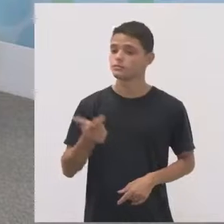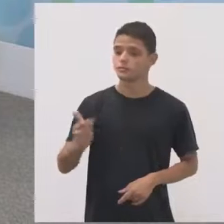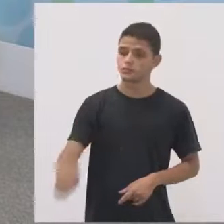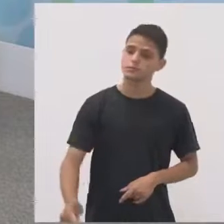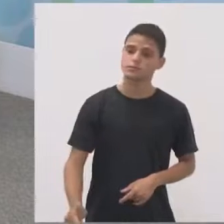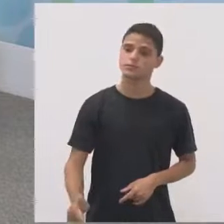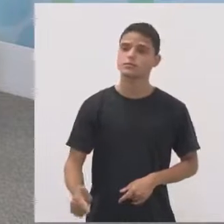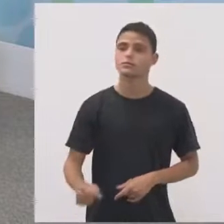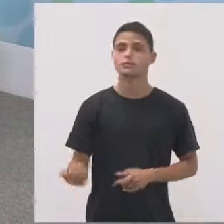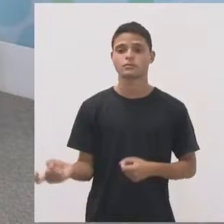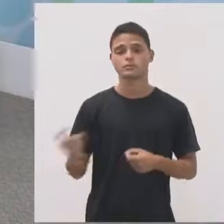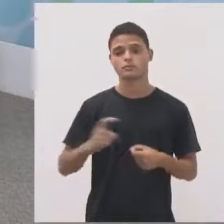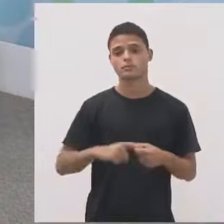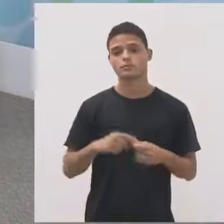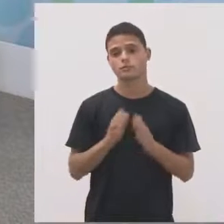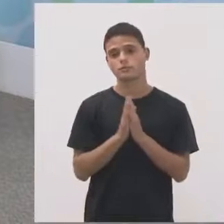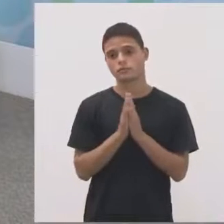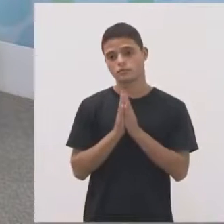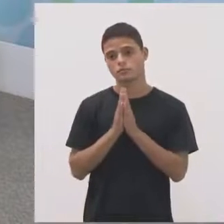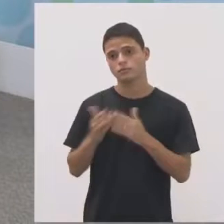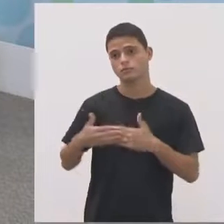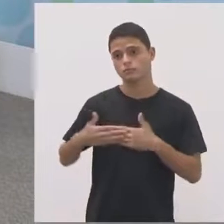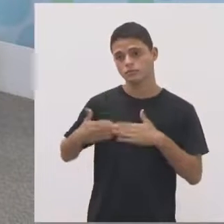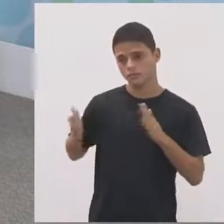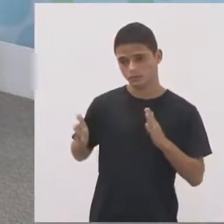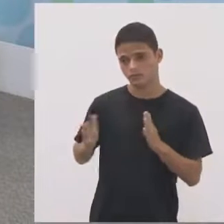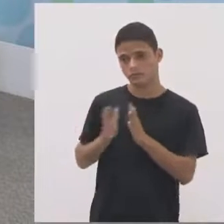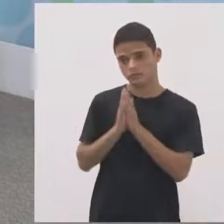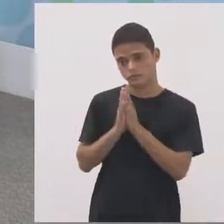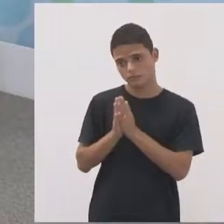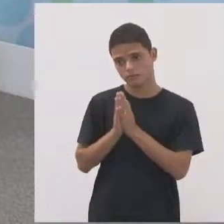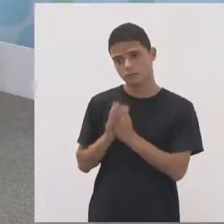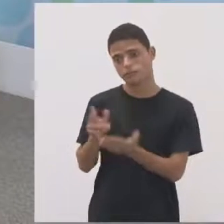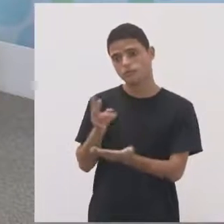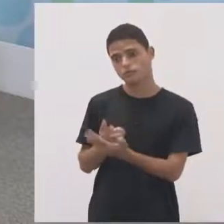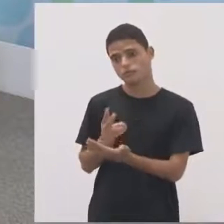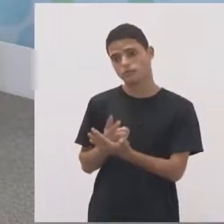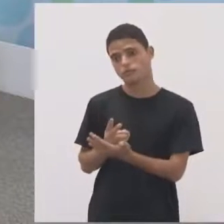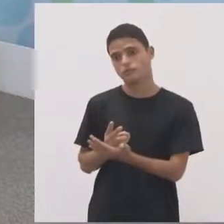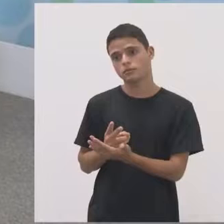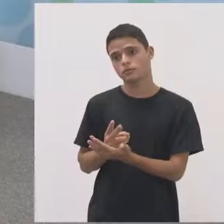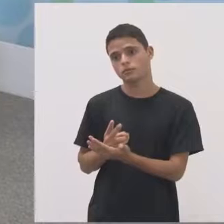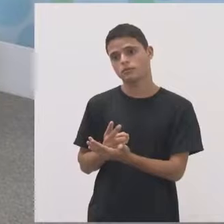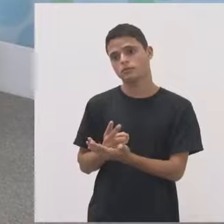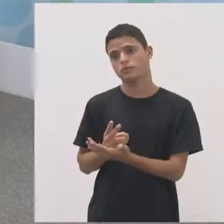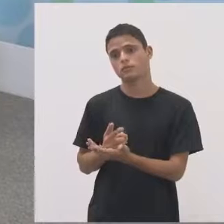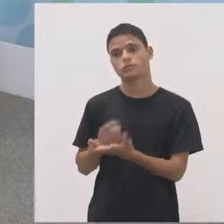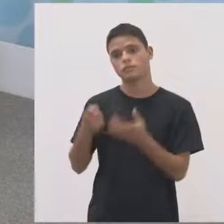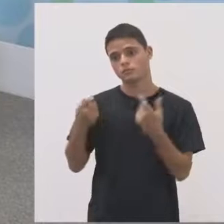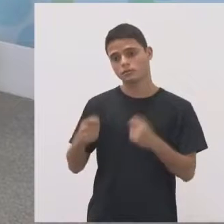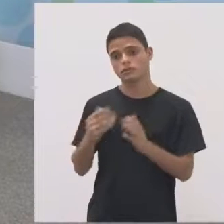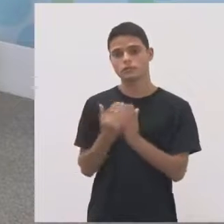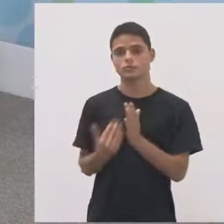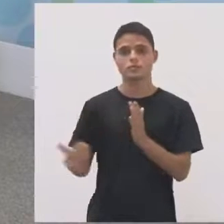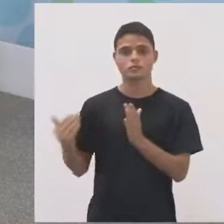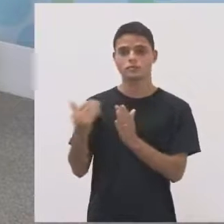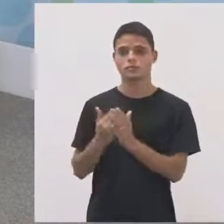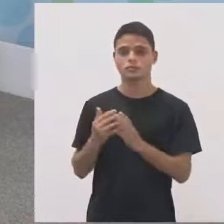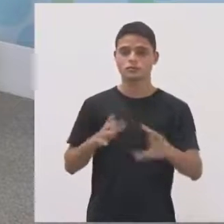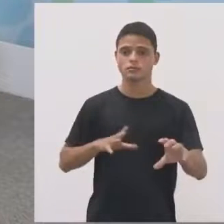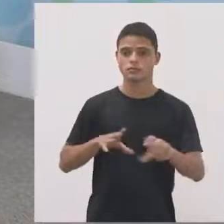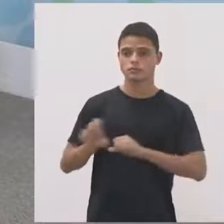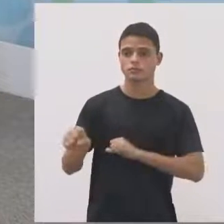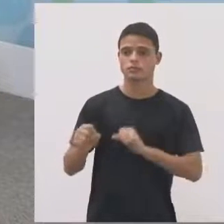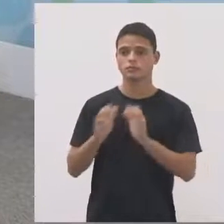pedir para você voltar. Então, vou deixar as portas sempre abertas para você, você sabe disso. E a gente precisa aí de mais e mais informações. Por